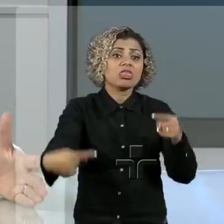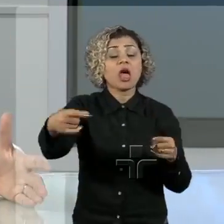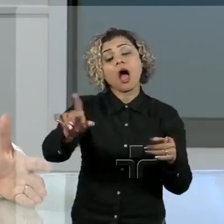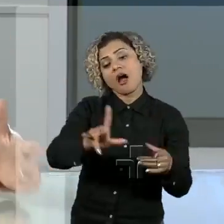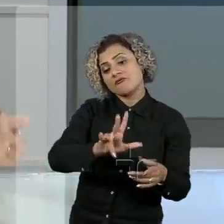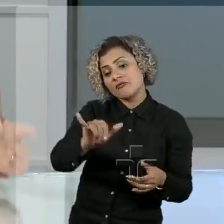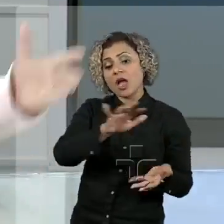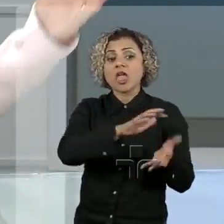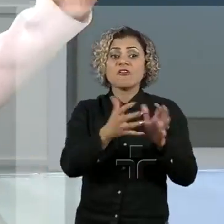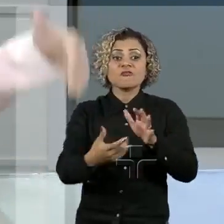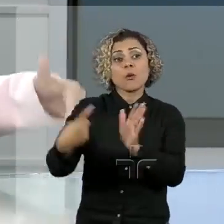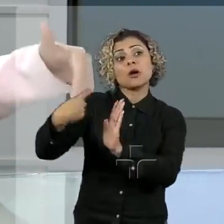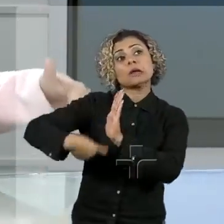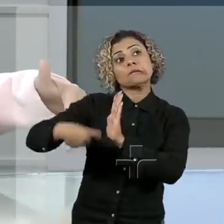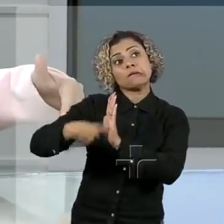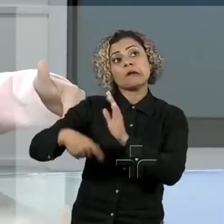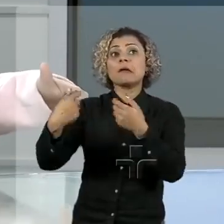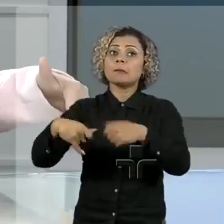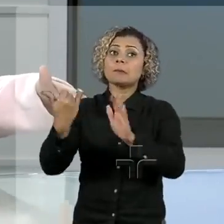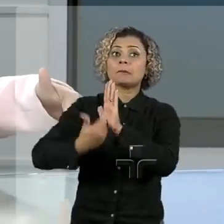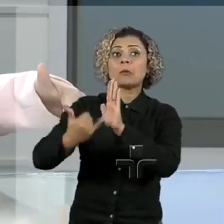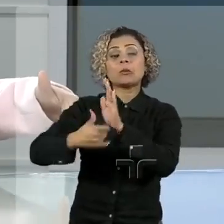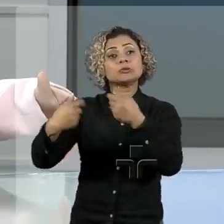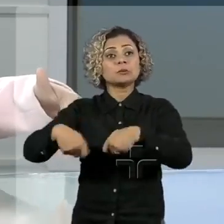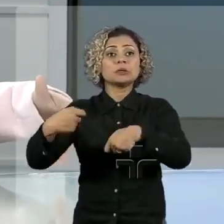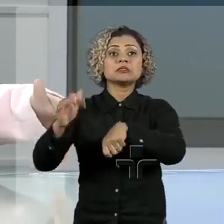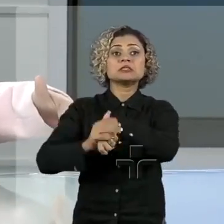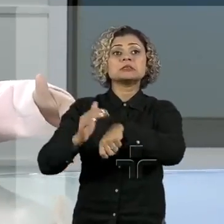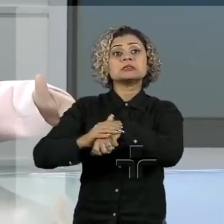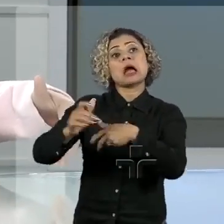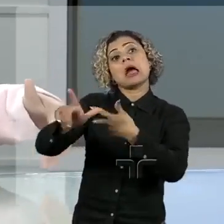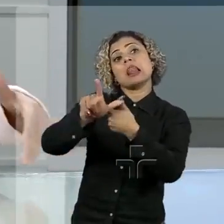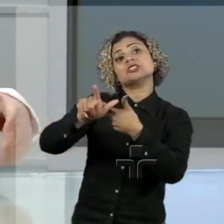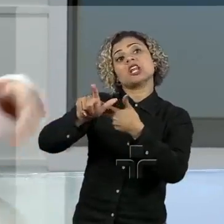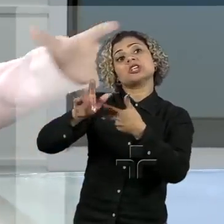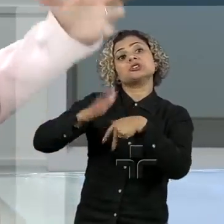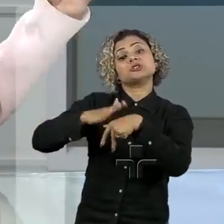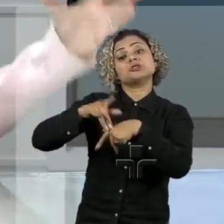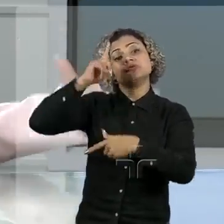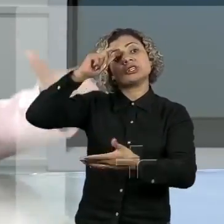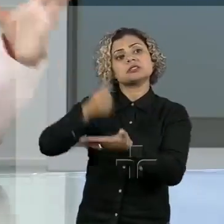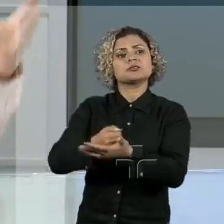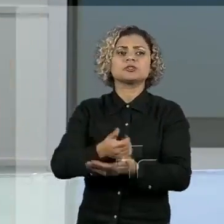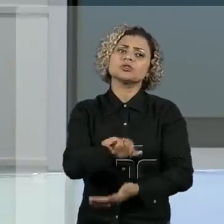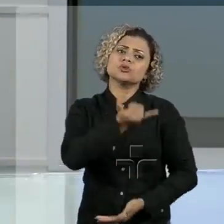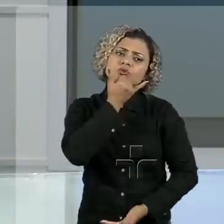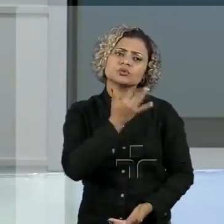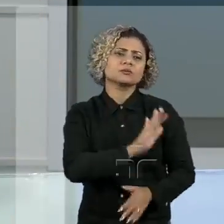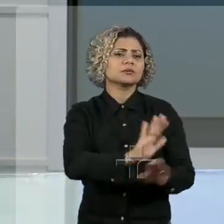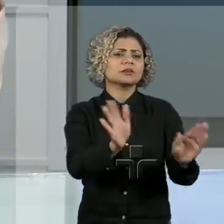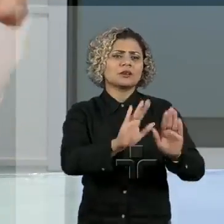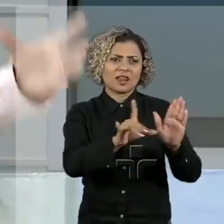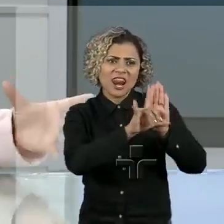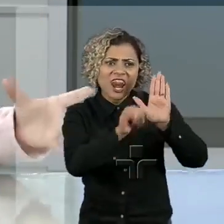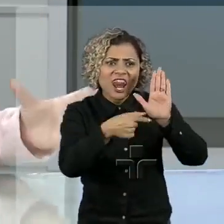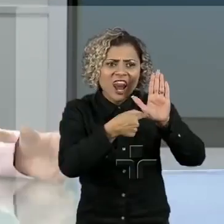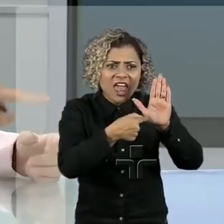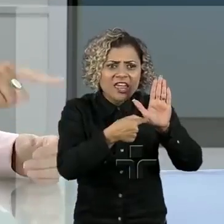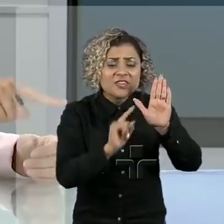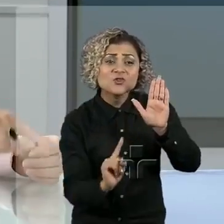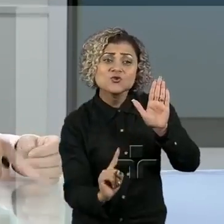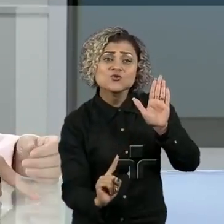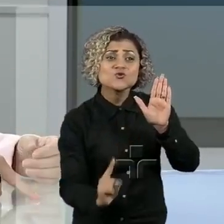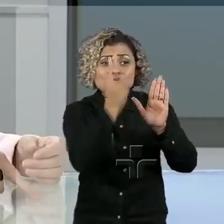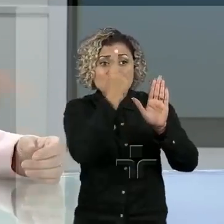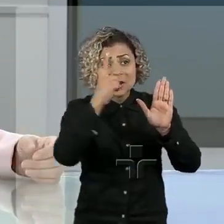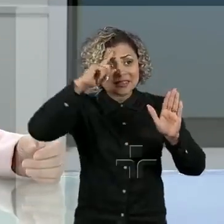reforma tributária, porque nasceu aqui, vai ter a digital do Legislativo. Não existe nenhuma lei que tenha apenas a digital